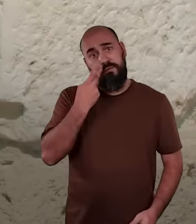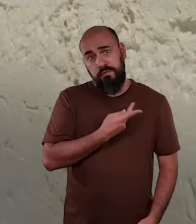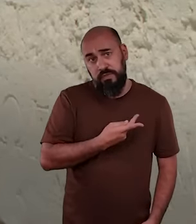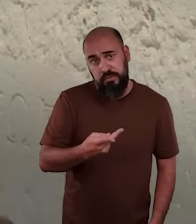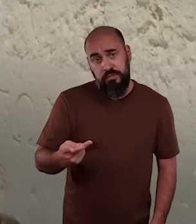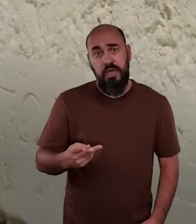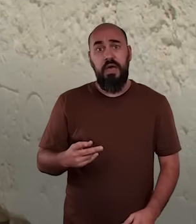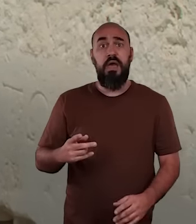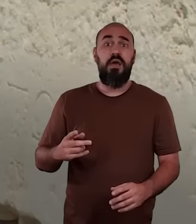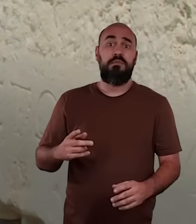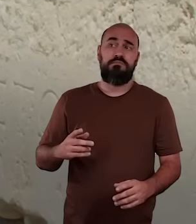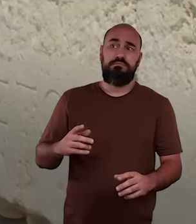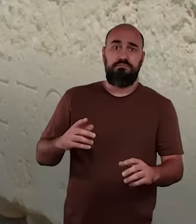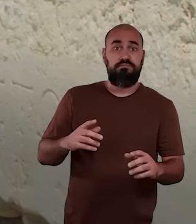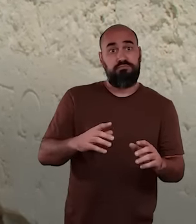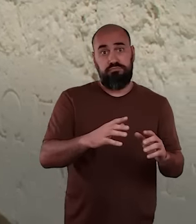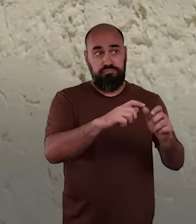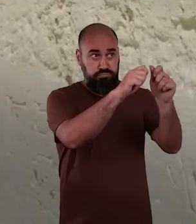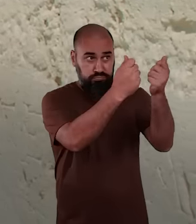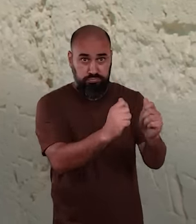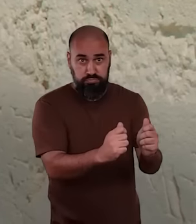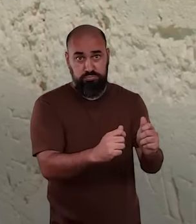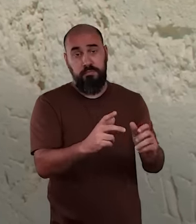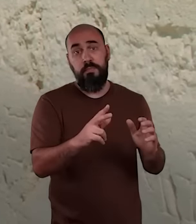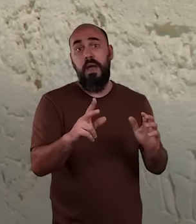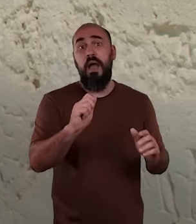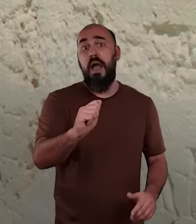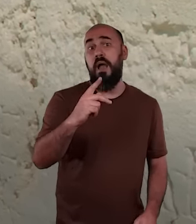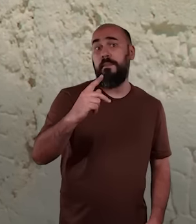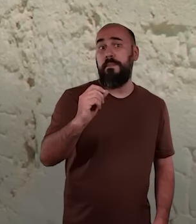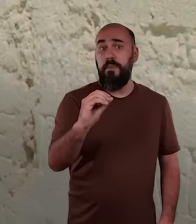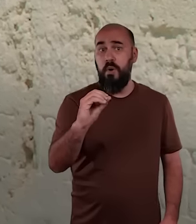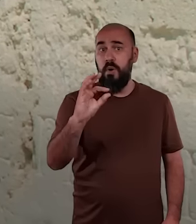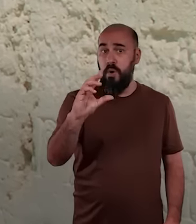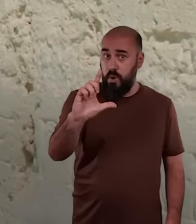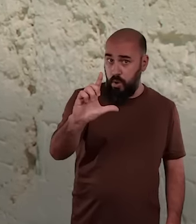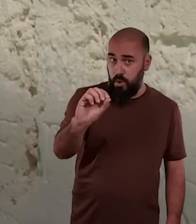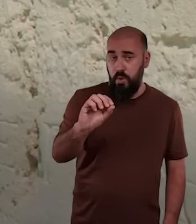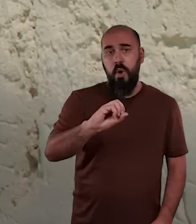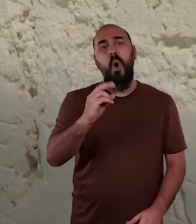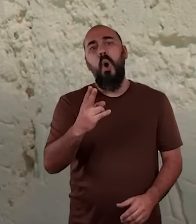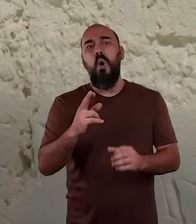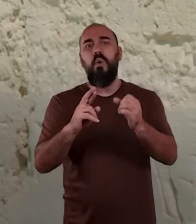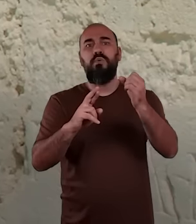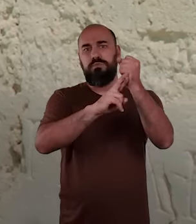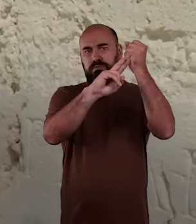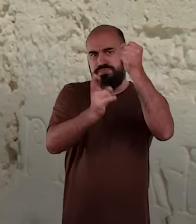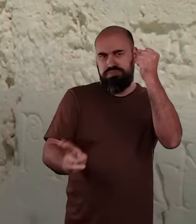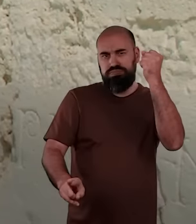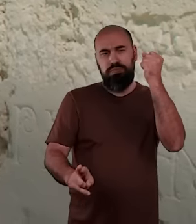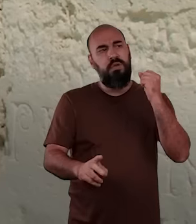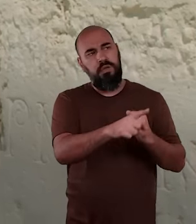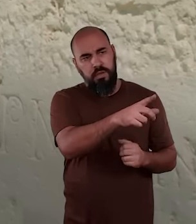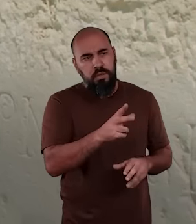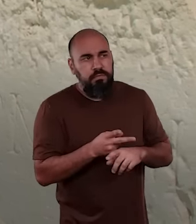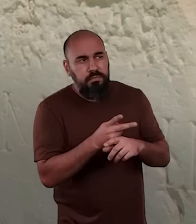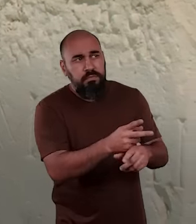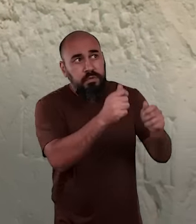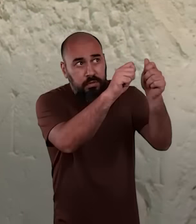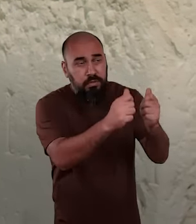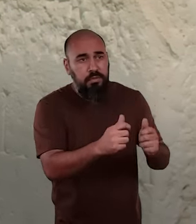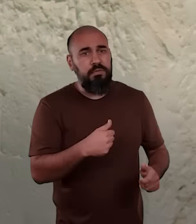visitar o templo de Apolo ou o templo de Zeus, que eu vou mostrar para vocês que ficava lá dentro, e veio em homenagem ao